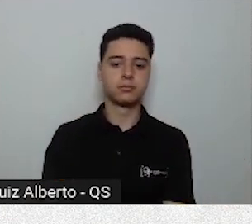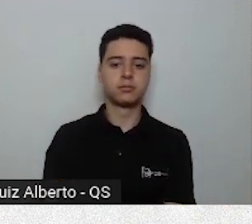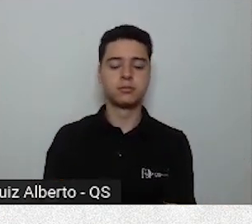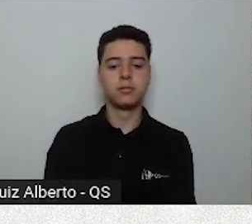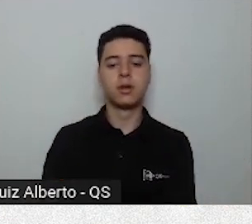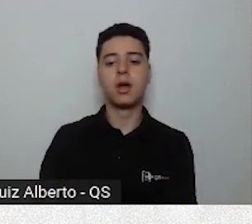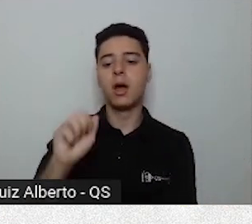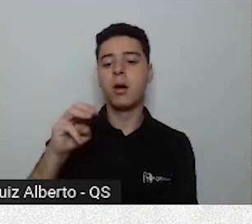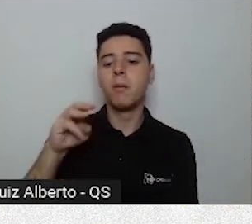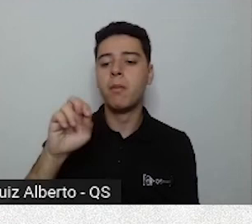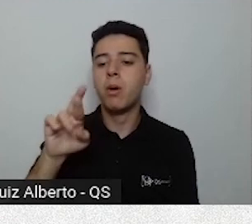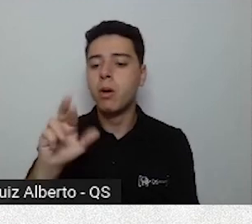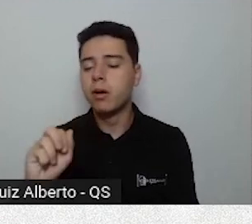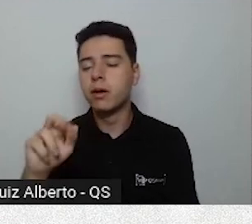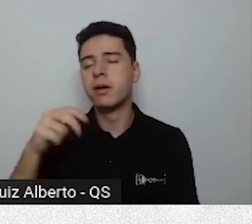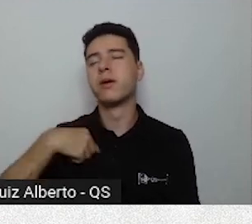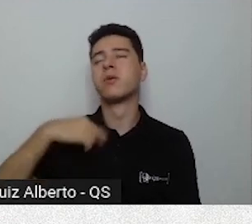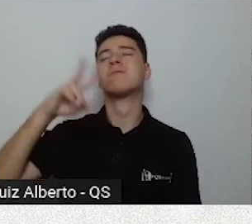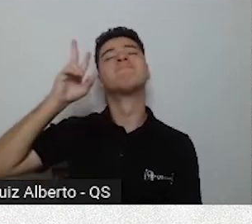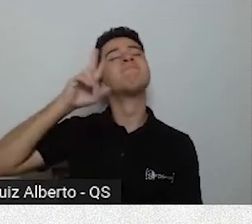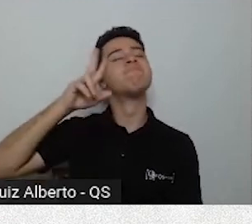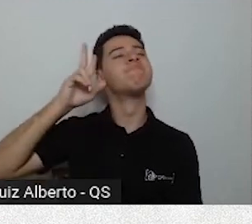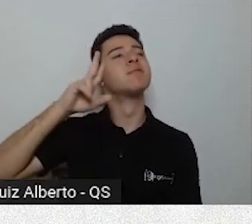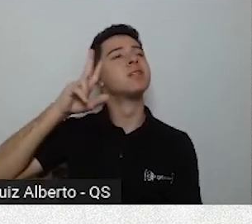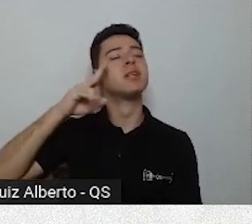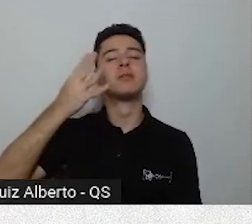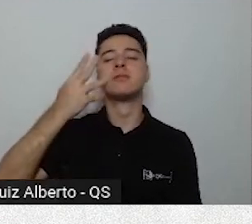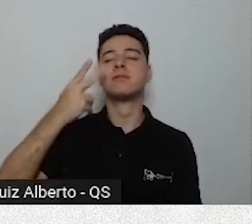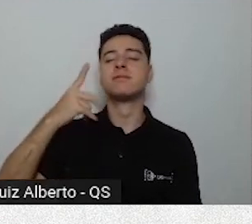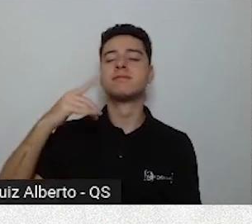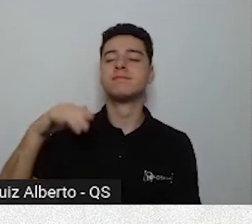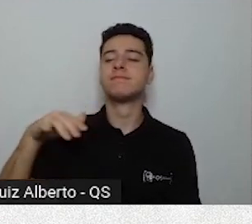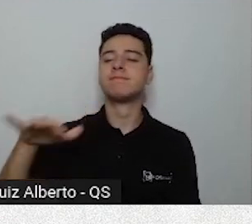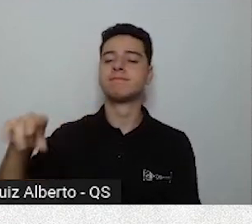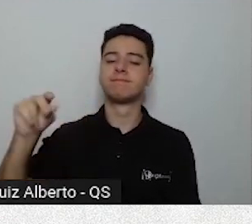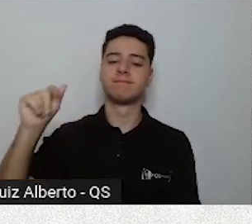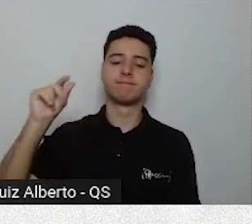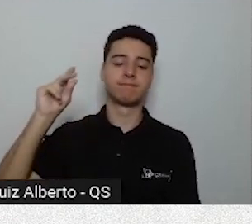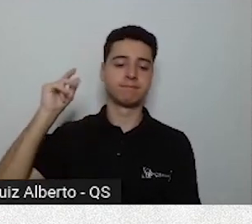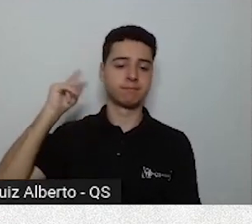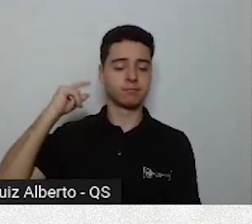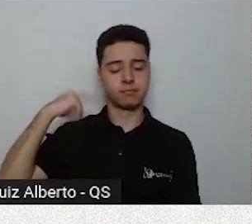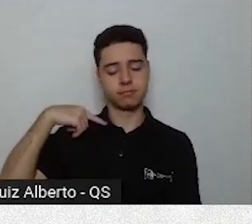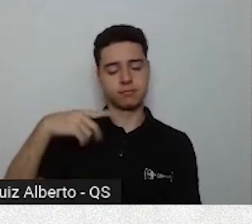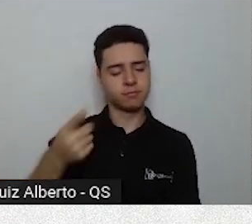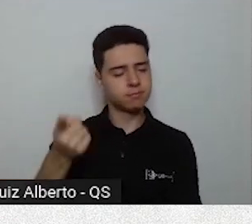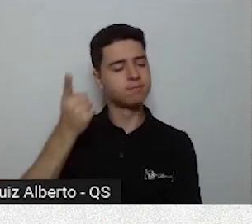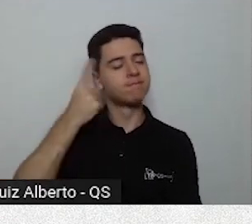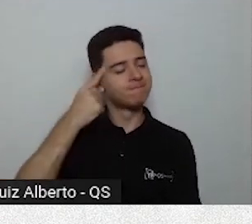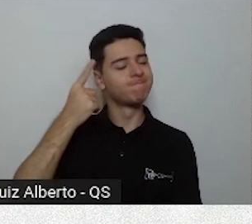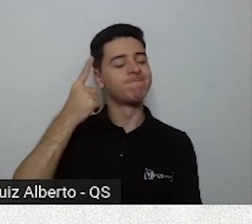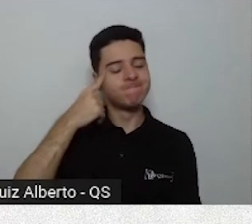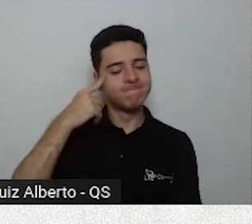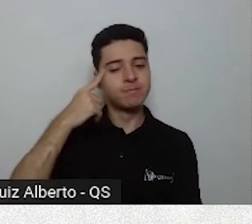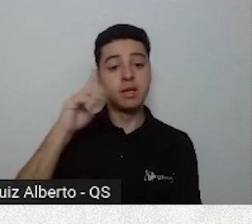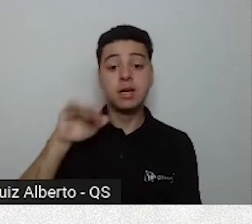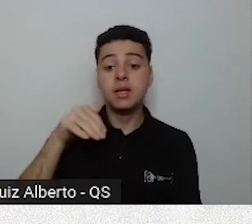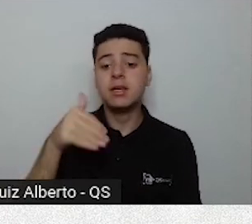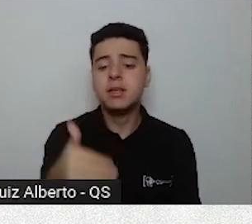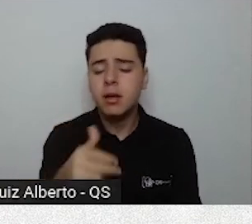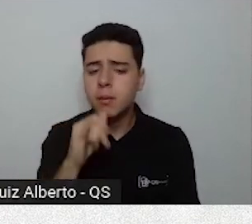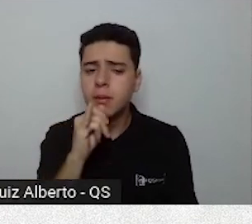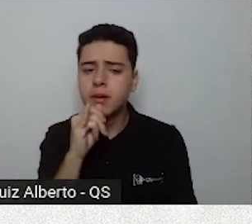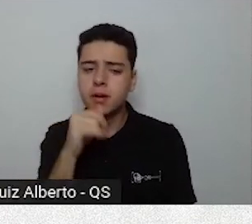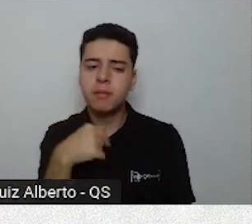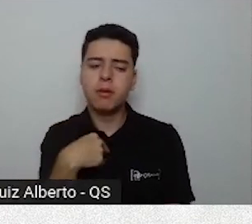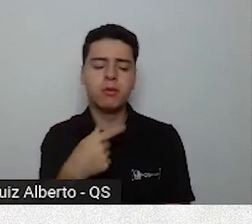Amora traz para mim uma memória afetiva, né, de infância muito forte. E eu fiquei com